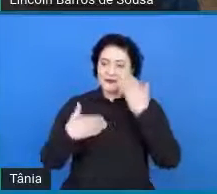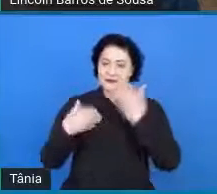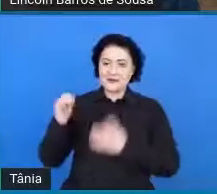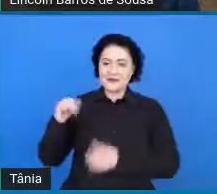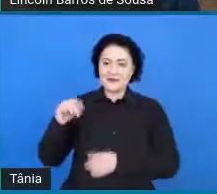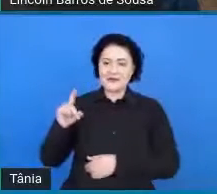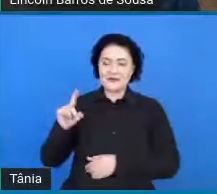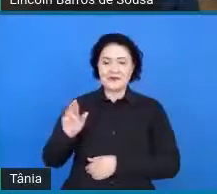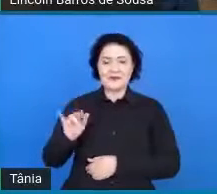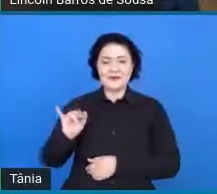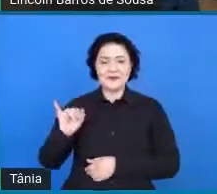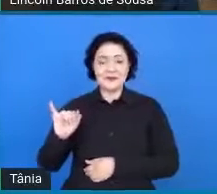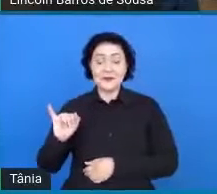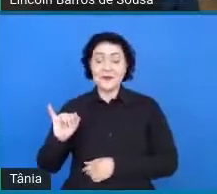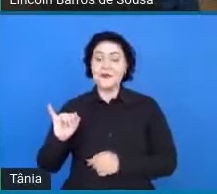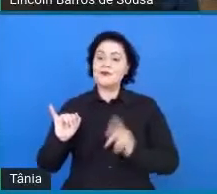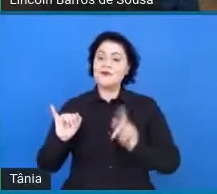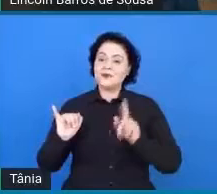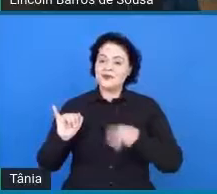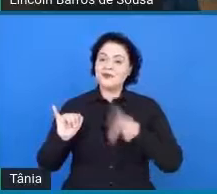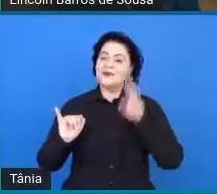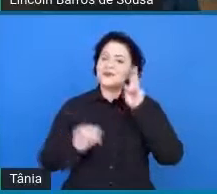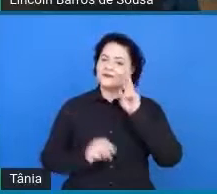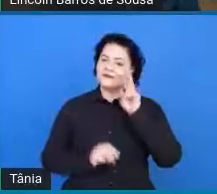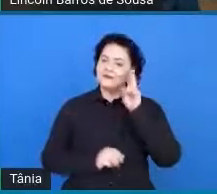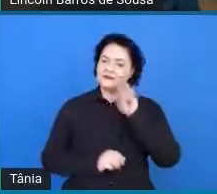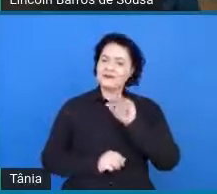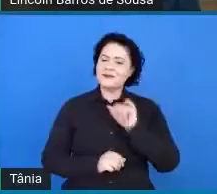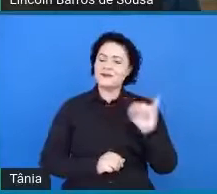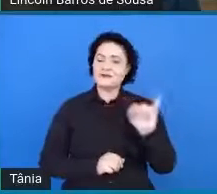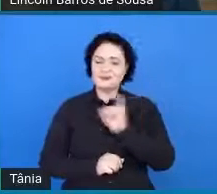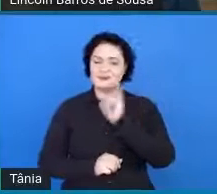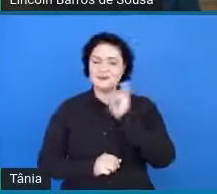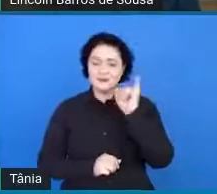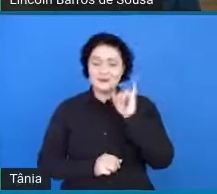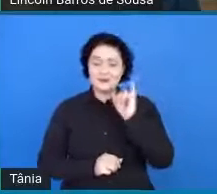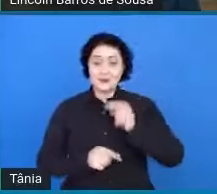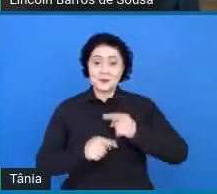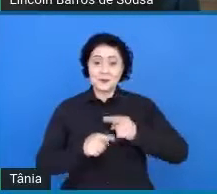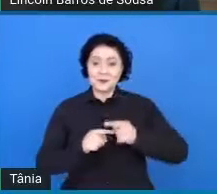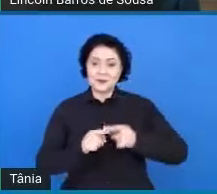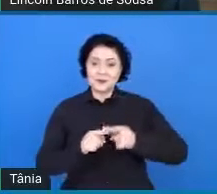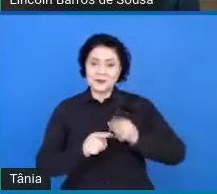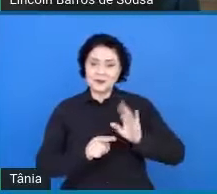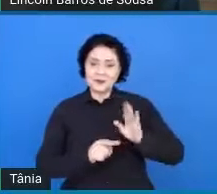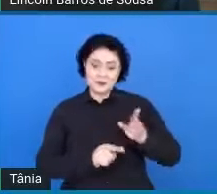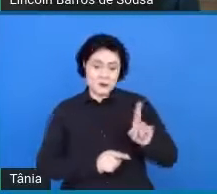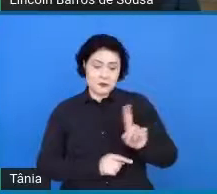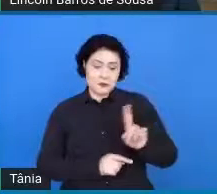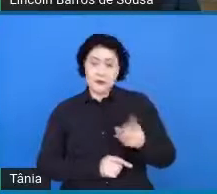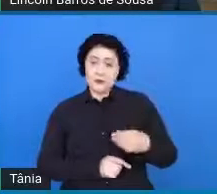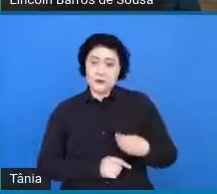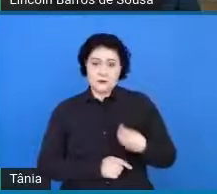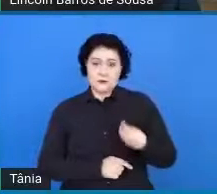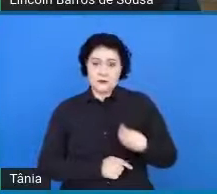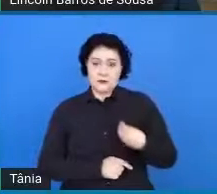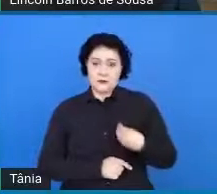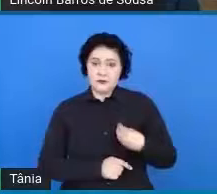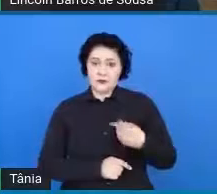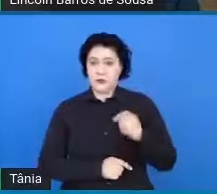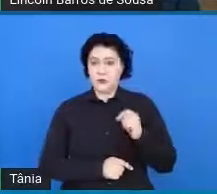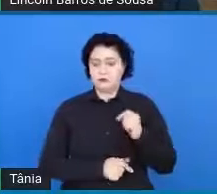Andrei realmente Andrei lembrou de algo muito importante de que embora nós não estejamos assim